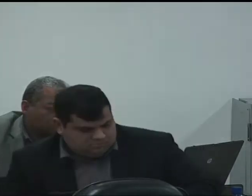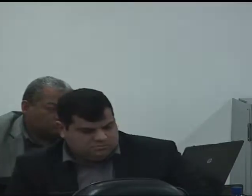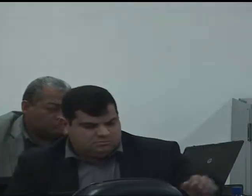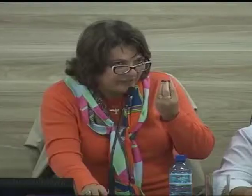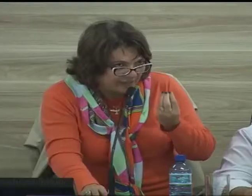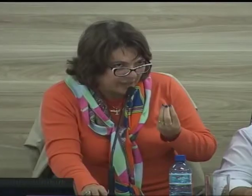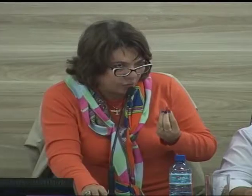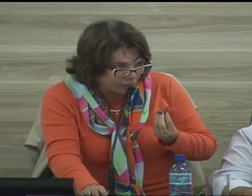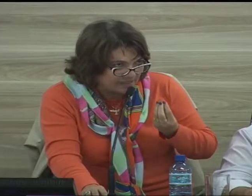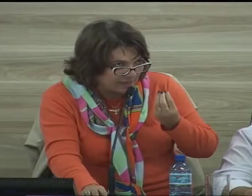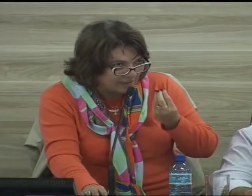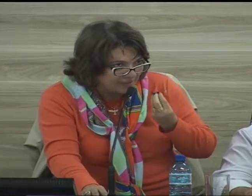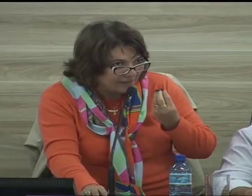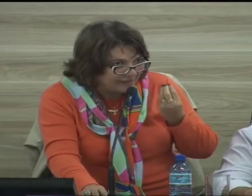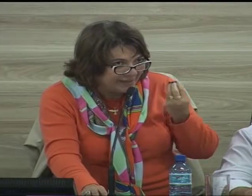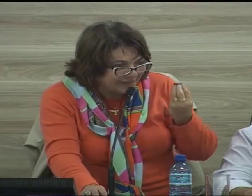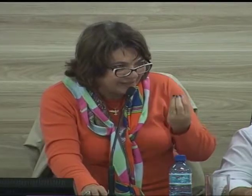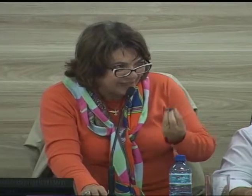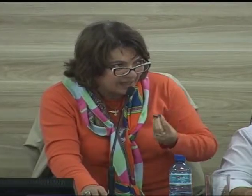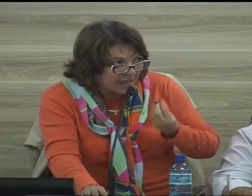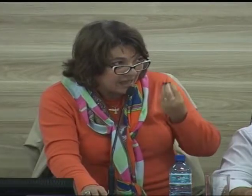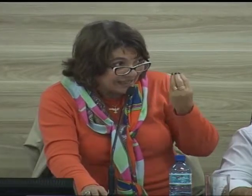questão de defender o conselho, mas eu